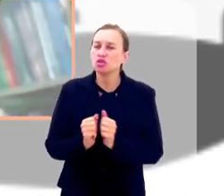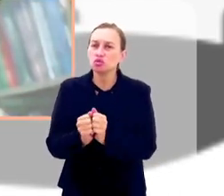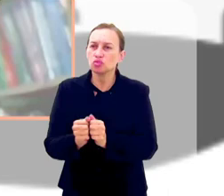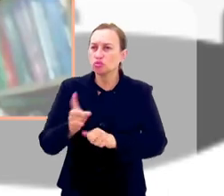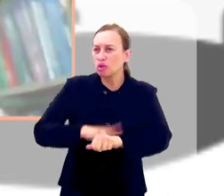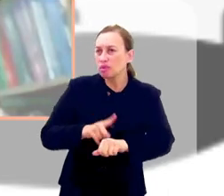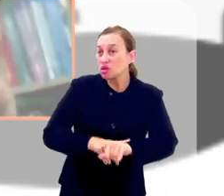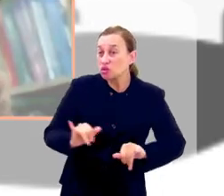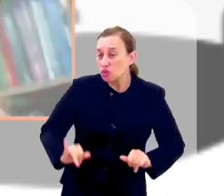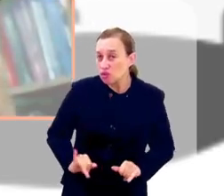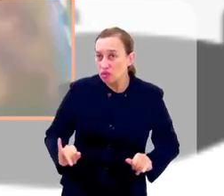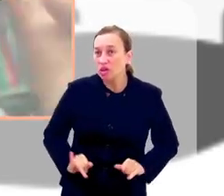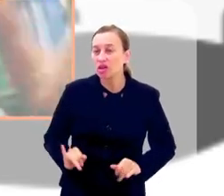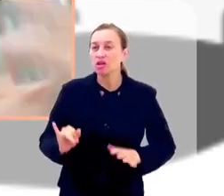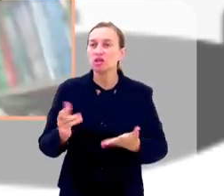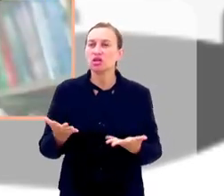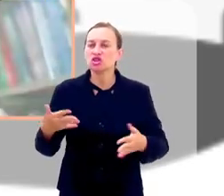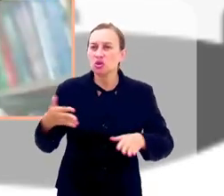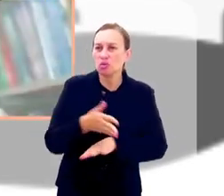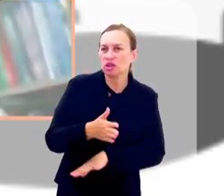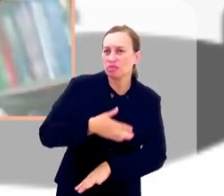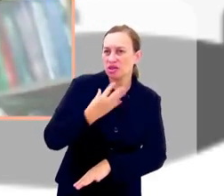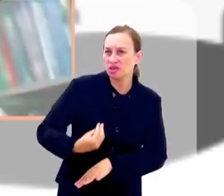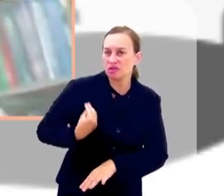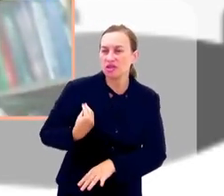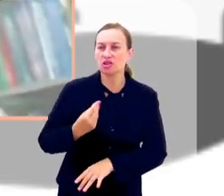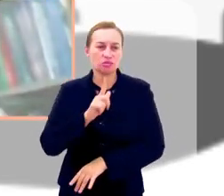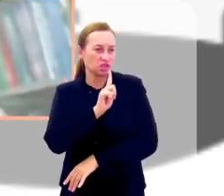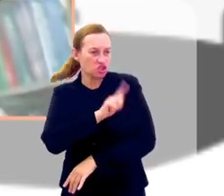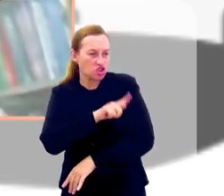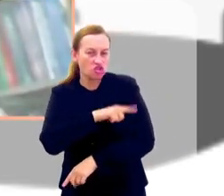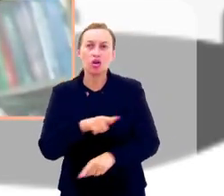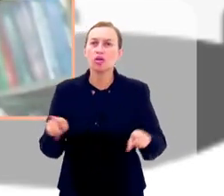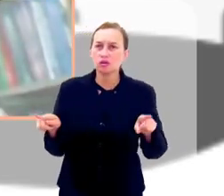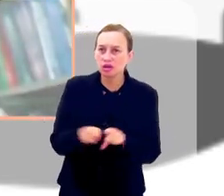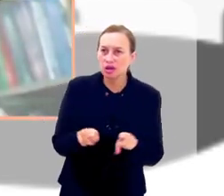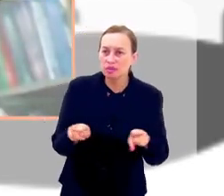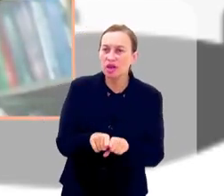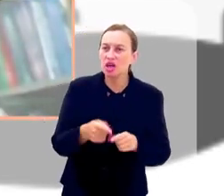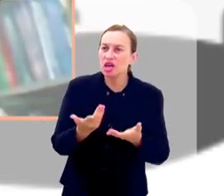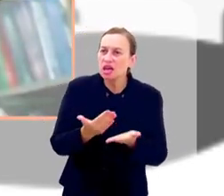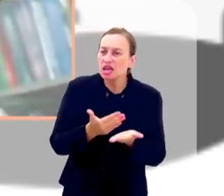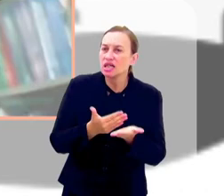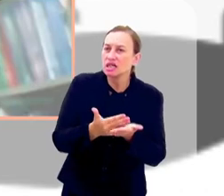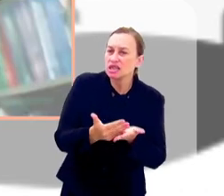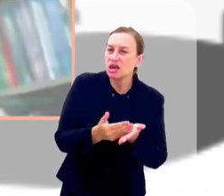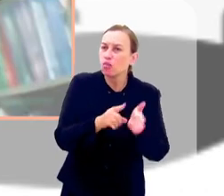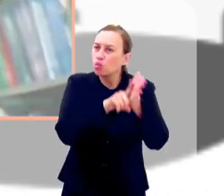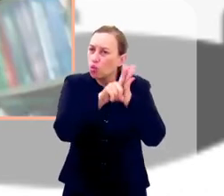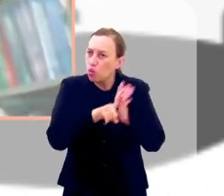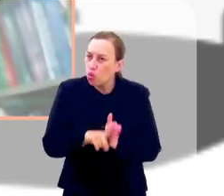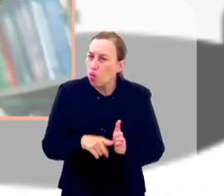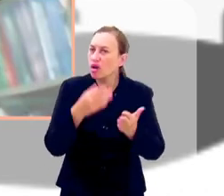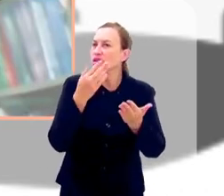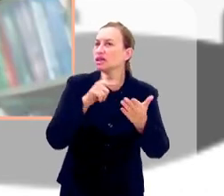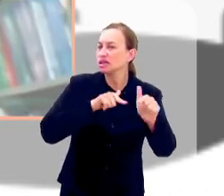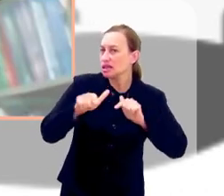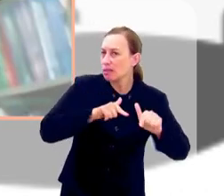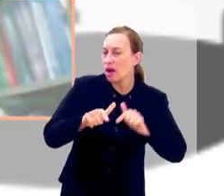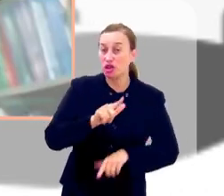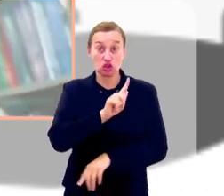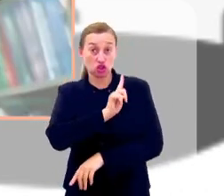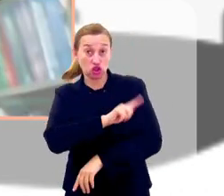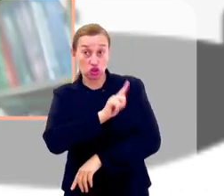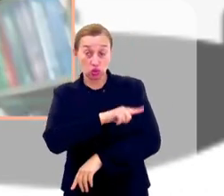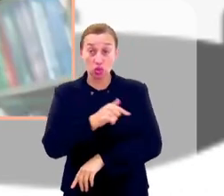sofrimento. E isso veio na minha vida quando eu passei para gestão também, quando eu comecei a estudar trabalho. Hoje atuo como